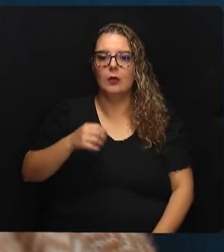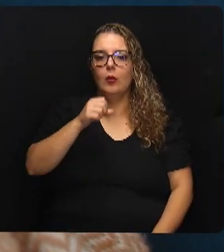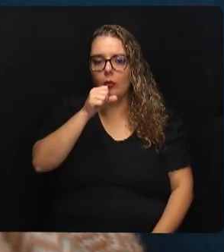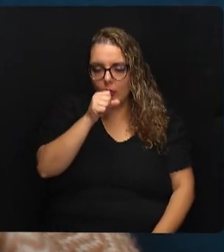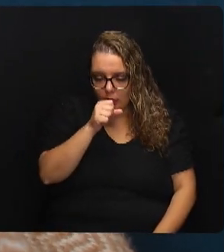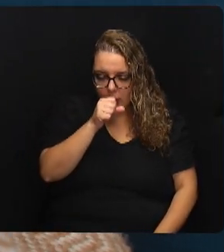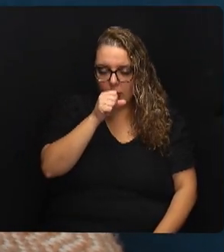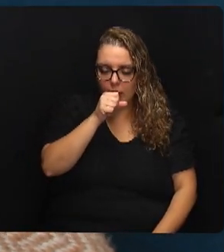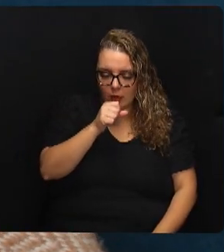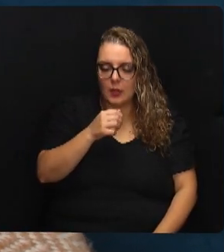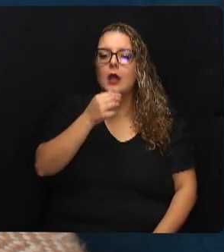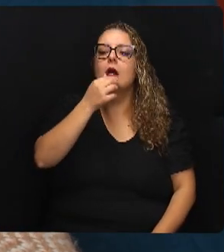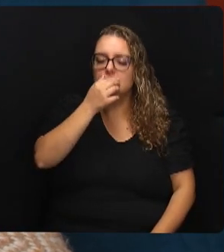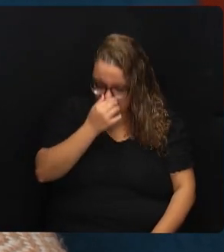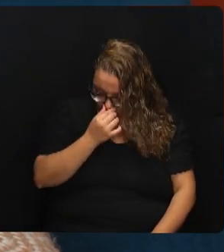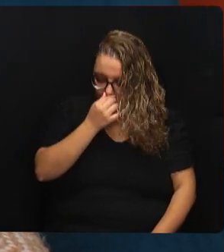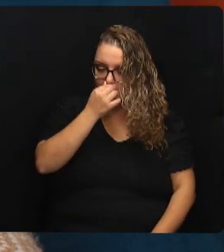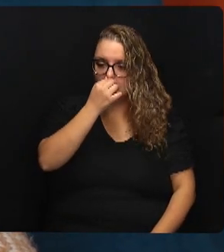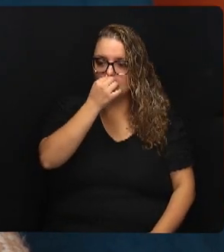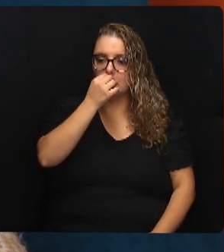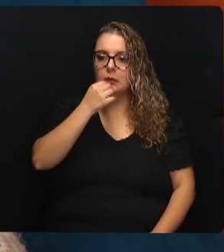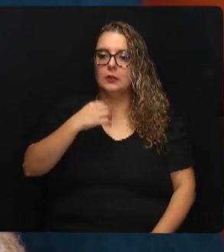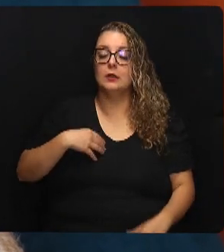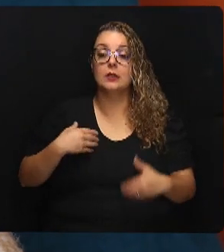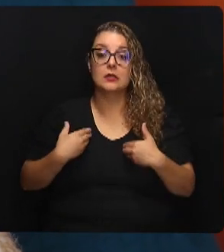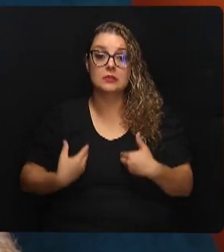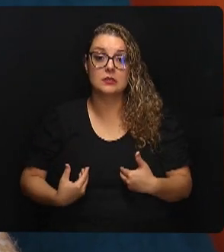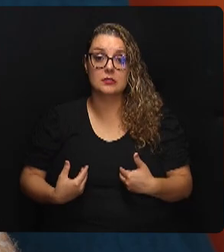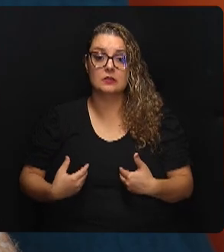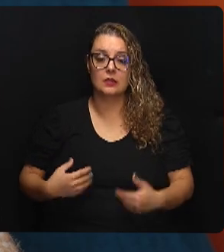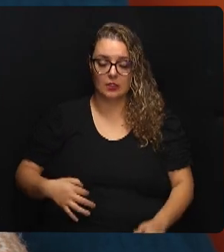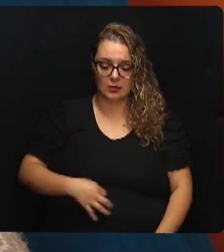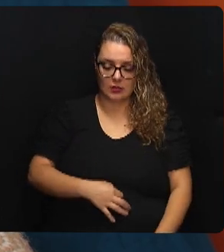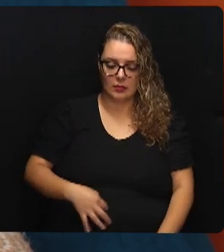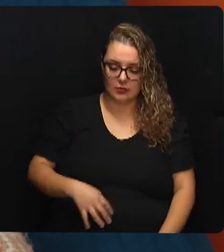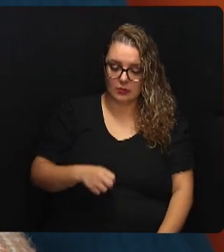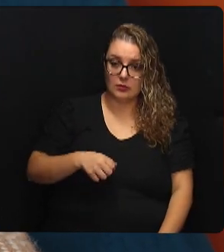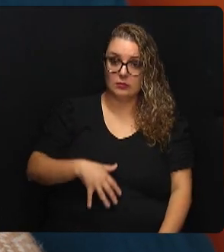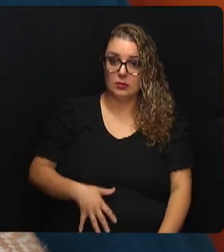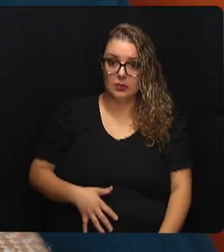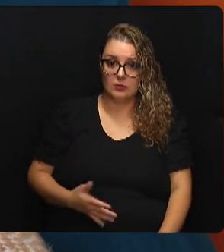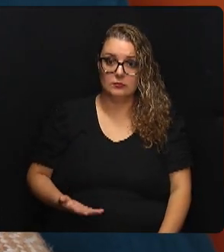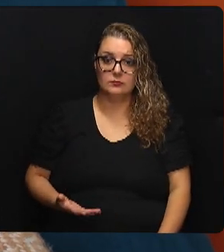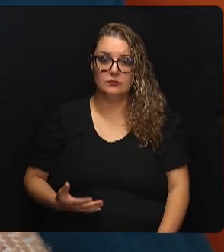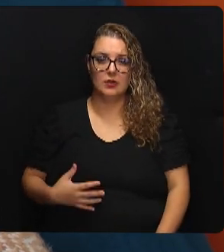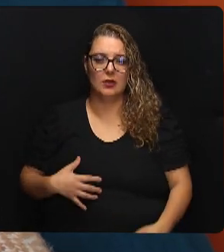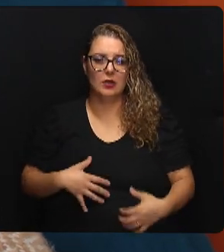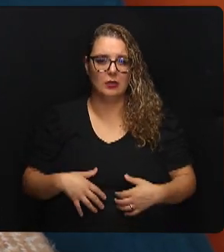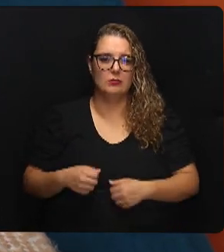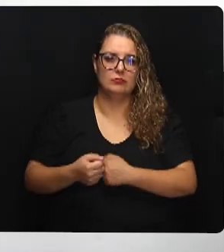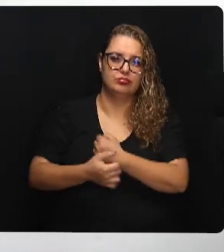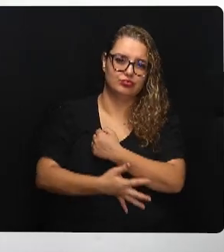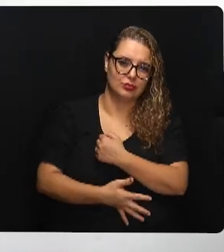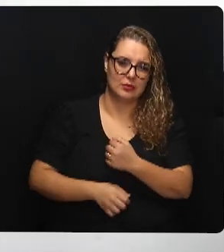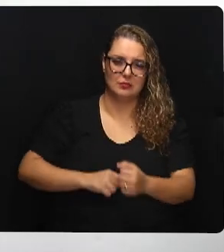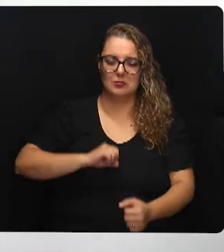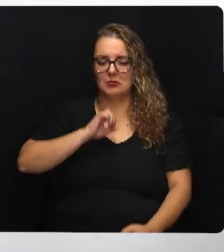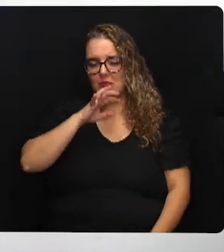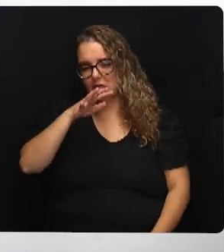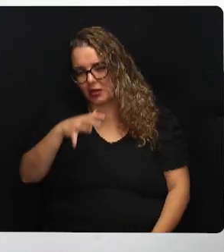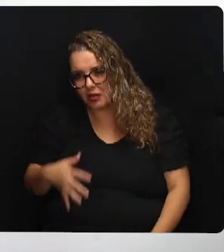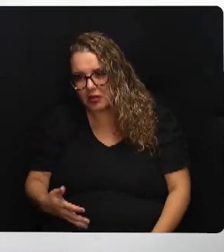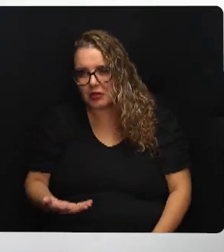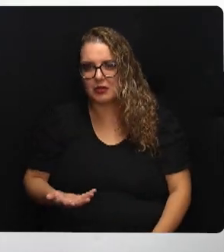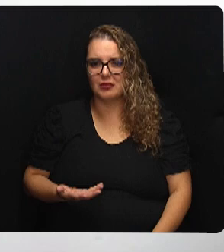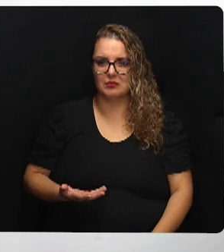tosse, cansaço, e no gastrointestinal é um acometimento, né, de estômago, intestino,